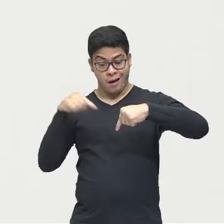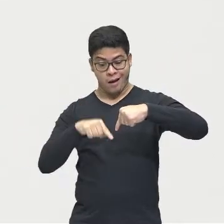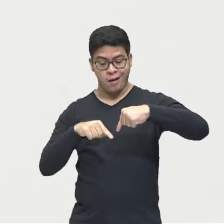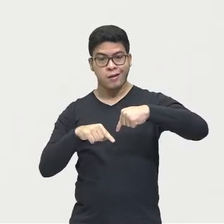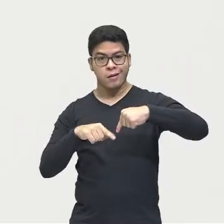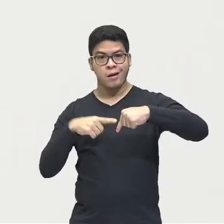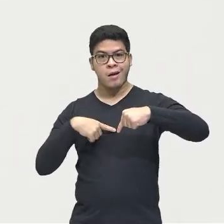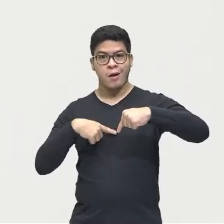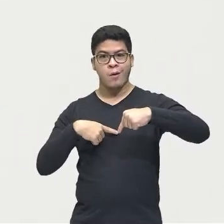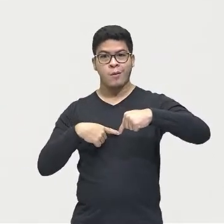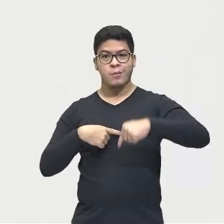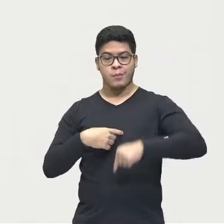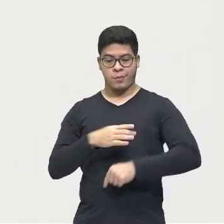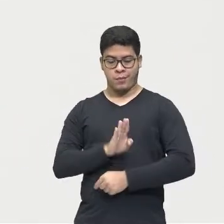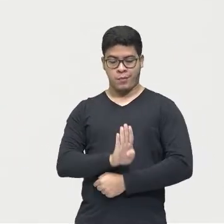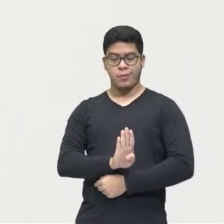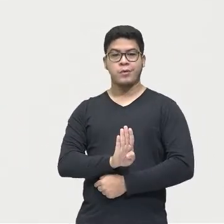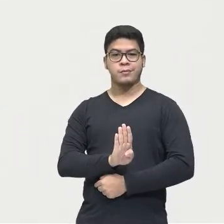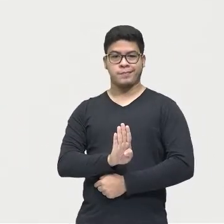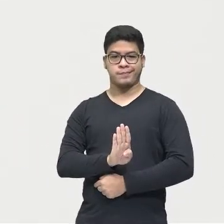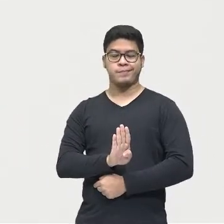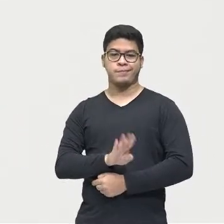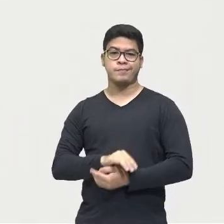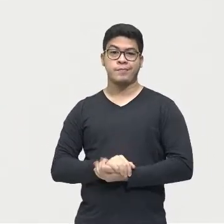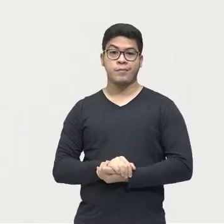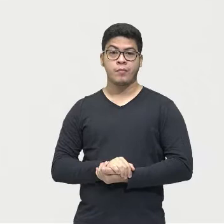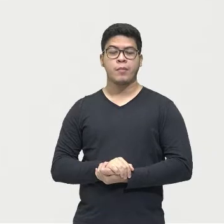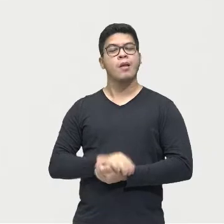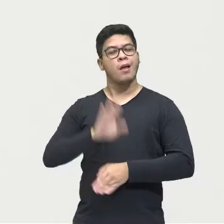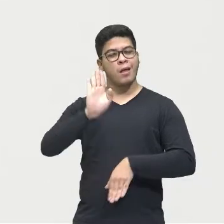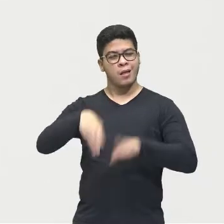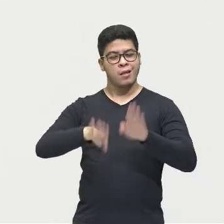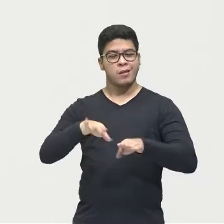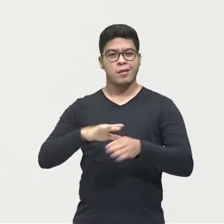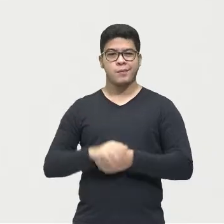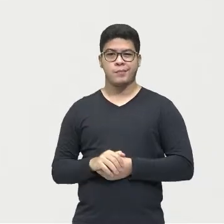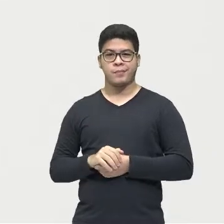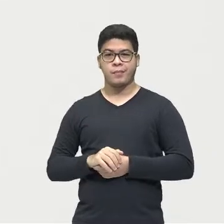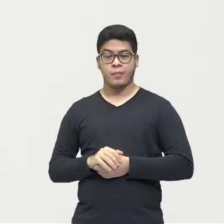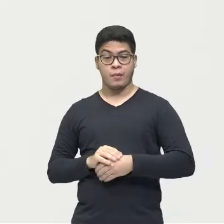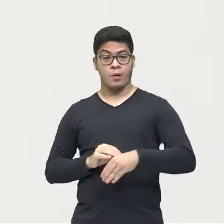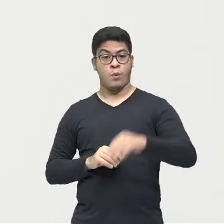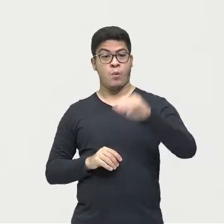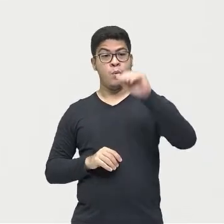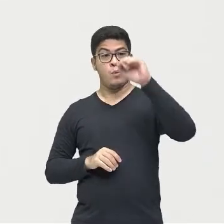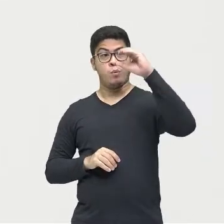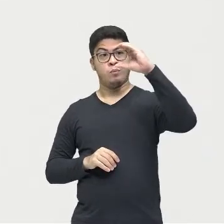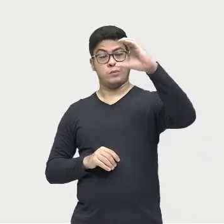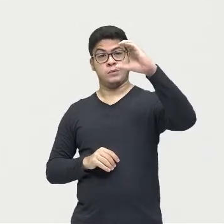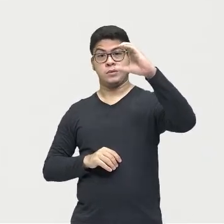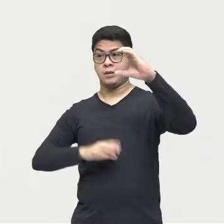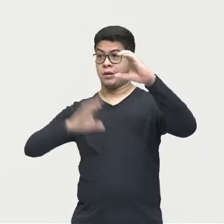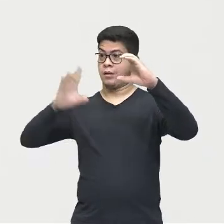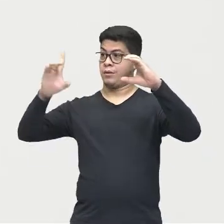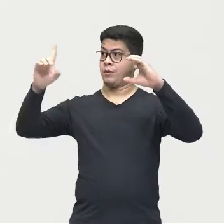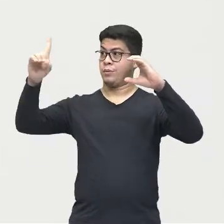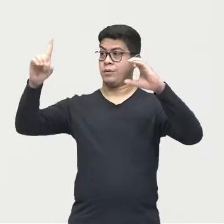o vértice B. Assim como o segmento AB